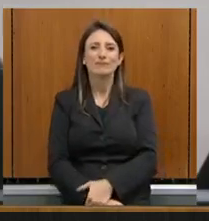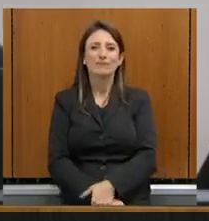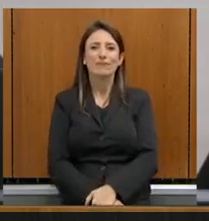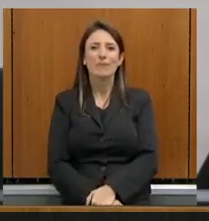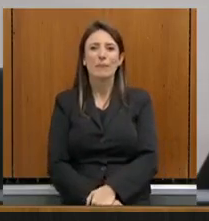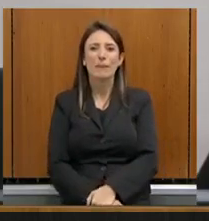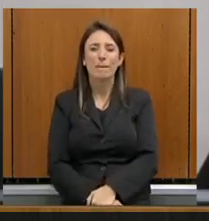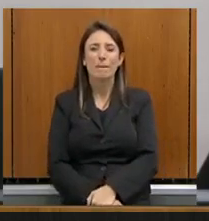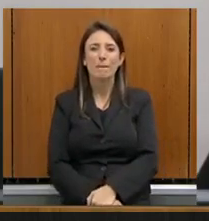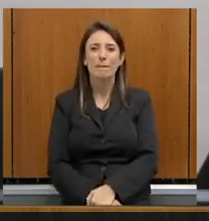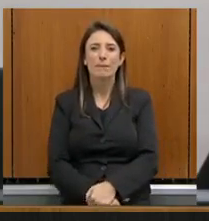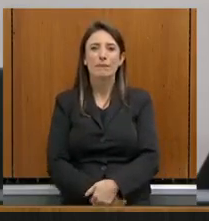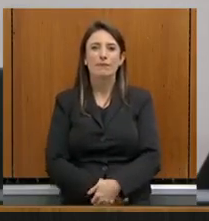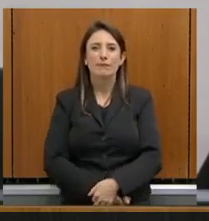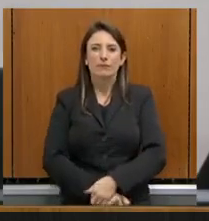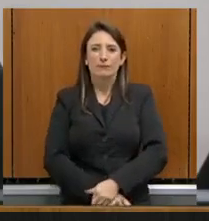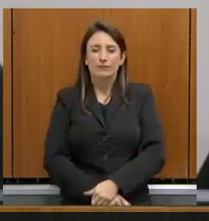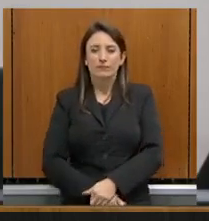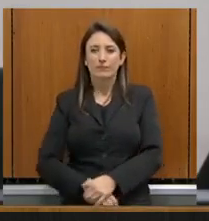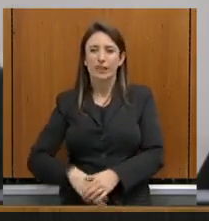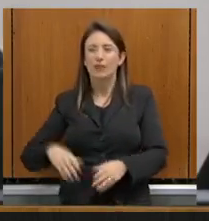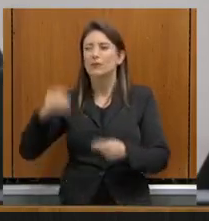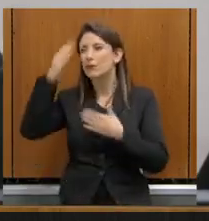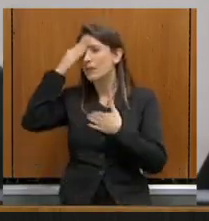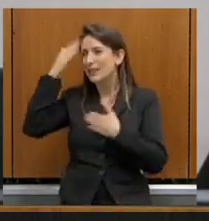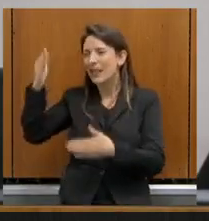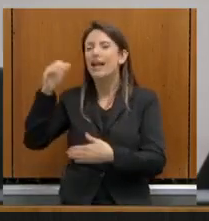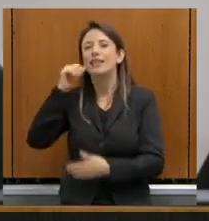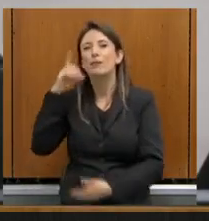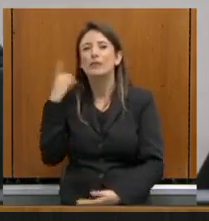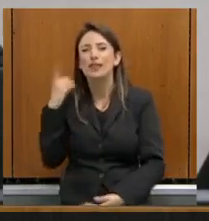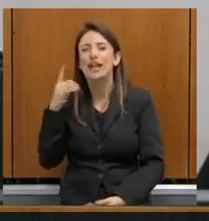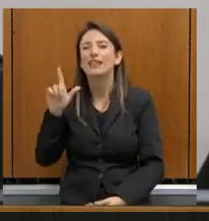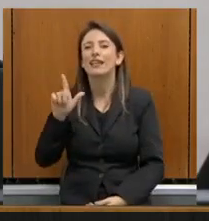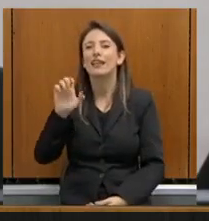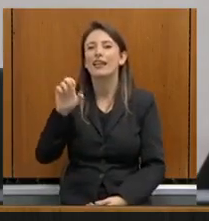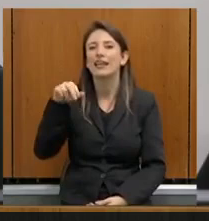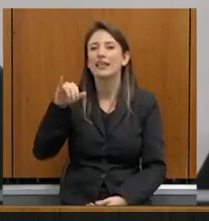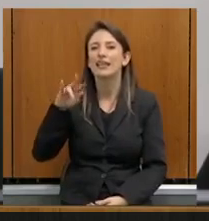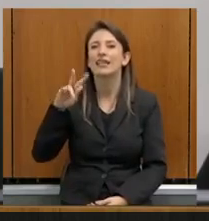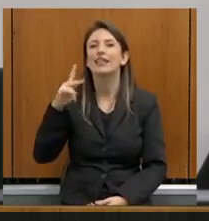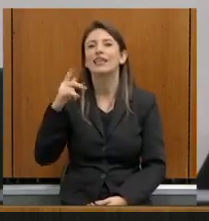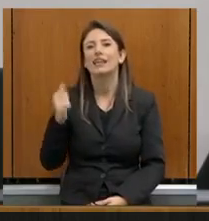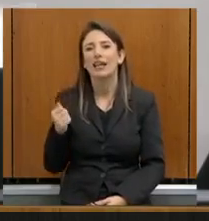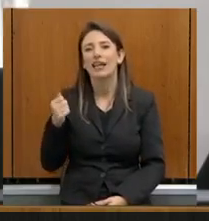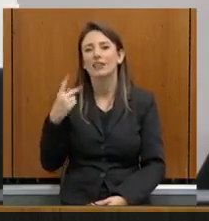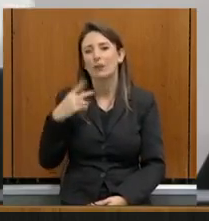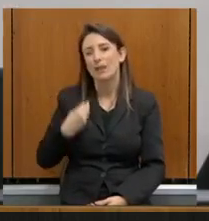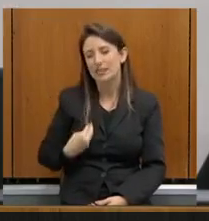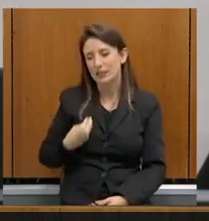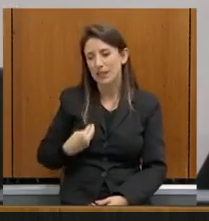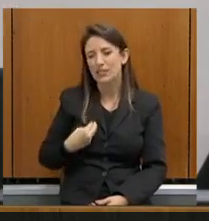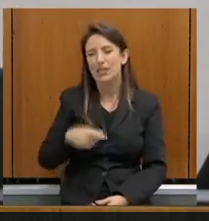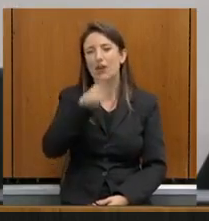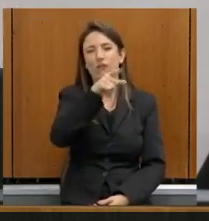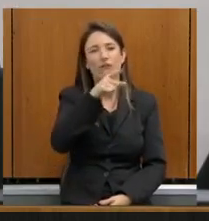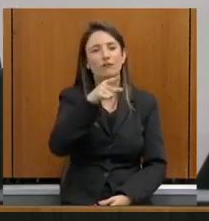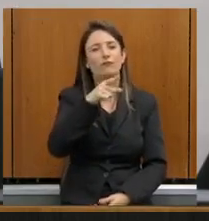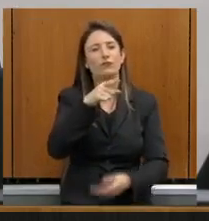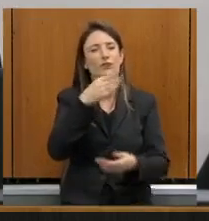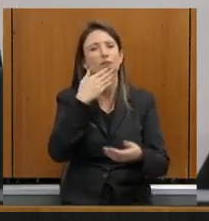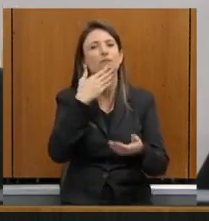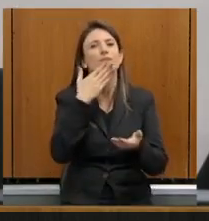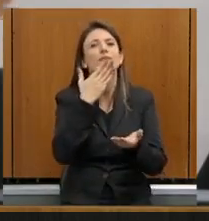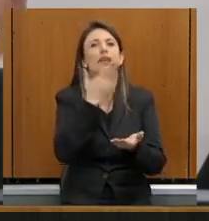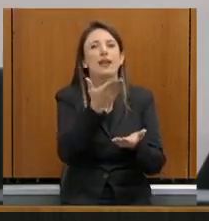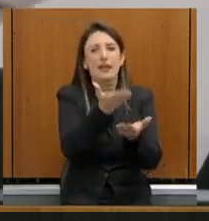Inha muito obrigado deputada Leninha pela sua participação o seu requerimento já está aqui em